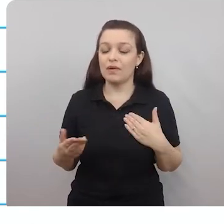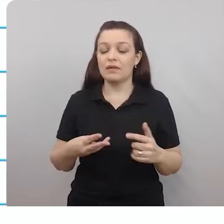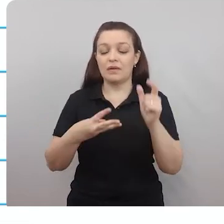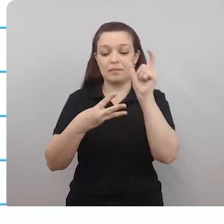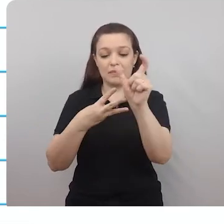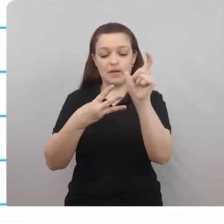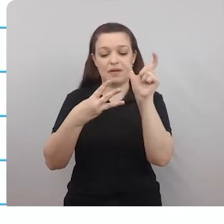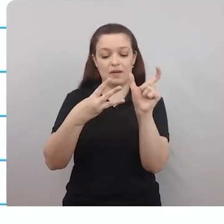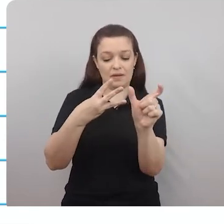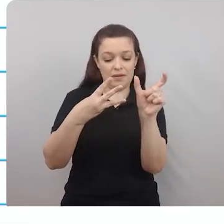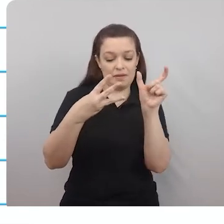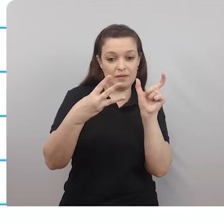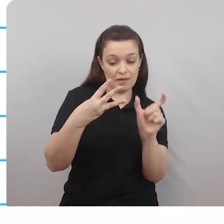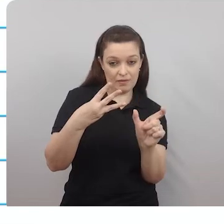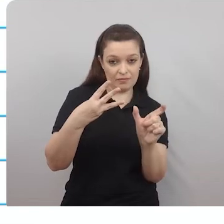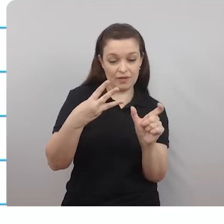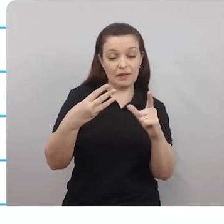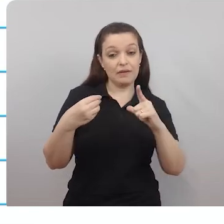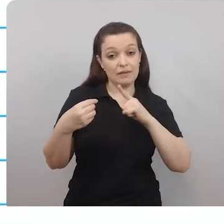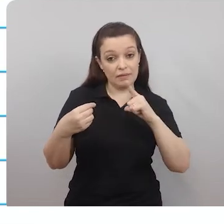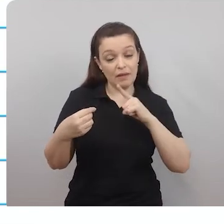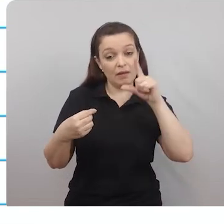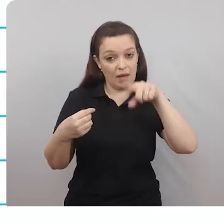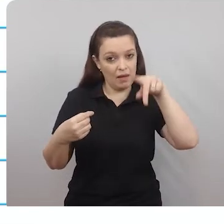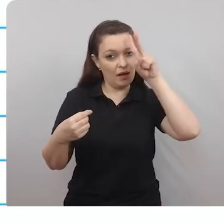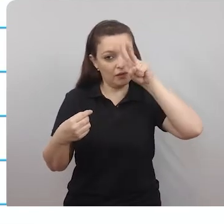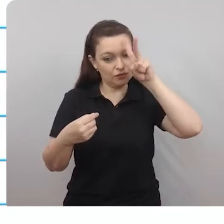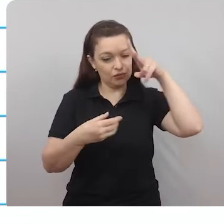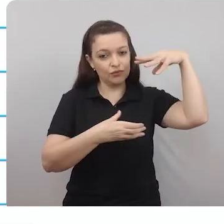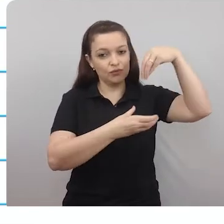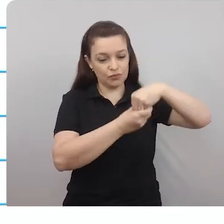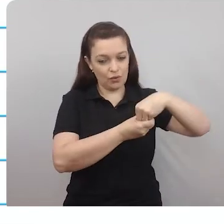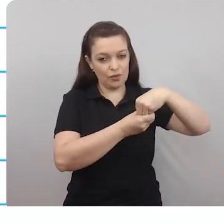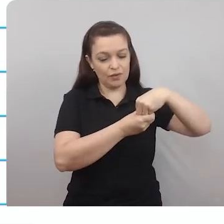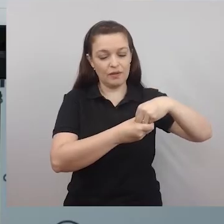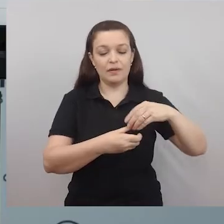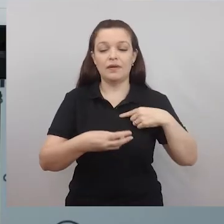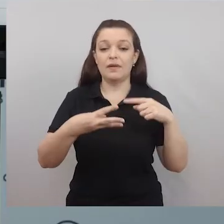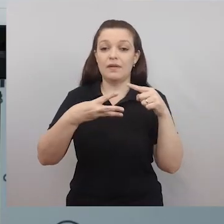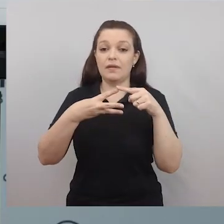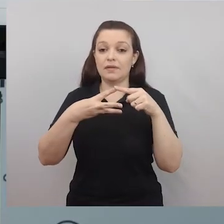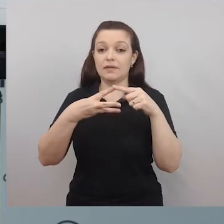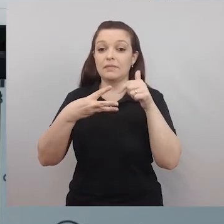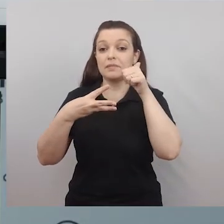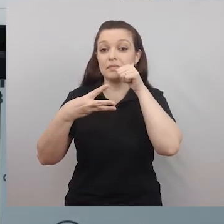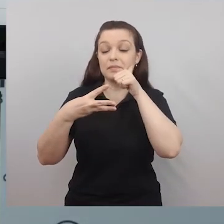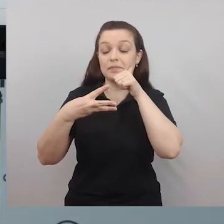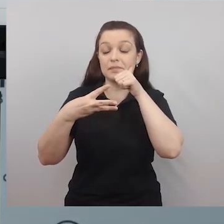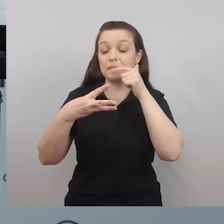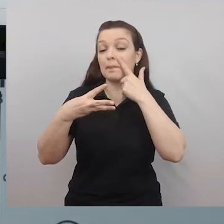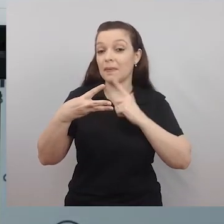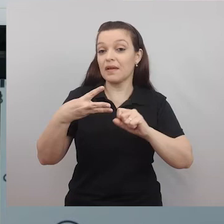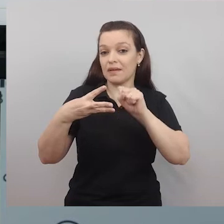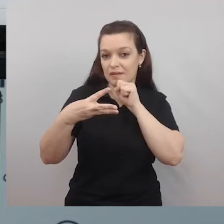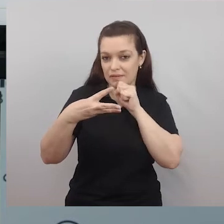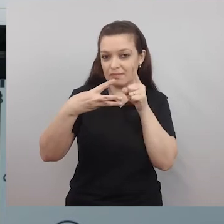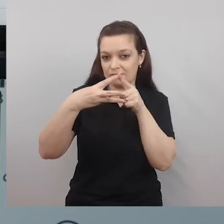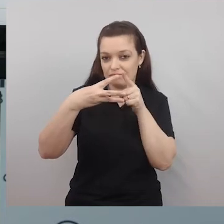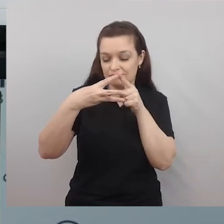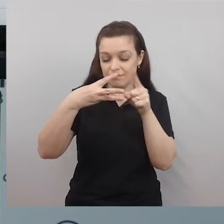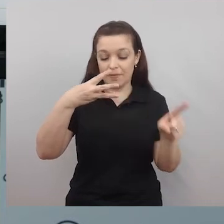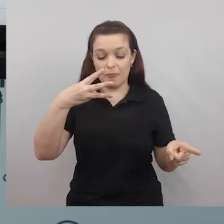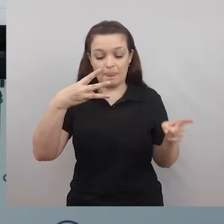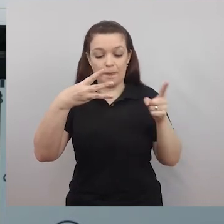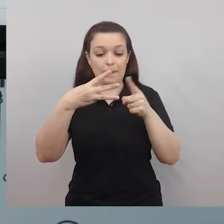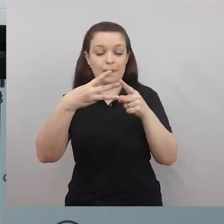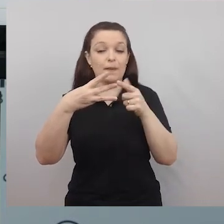palavras aqui de três personagens das tirinhas do Armandinho. A primeira palavra é pai,